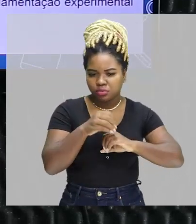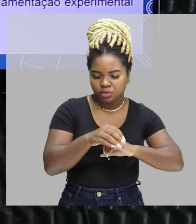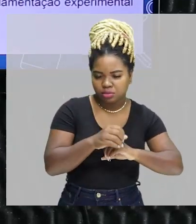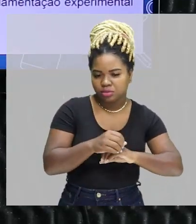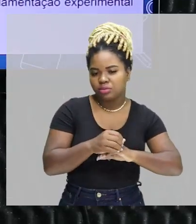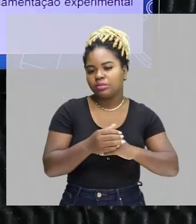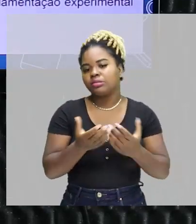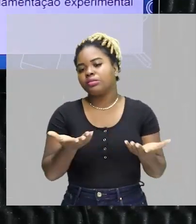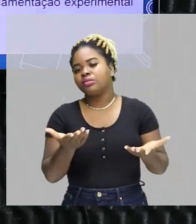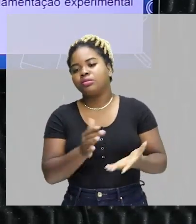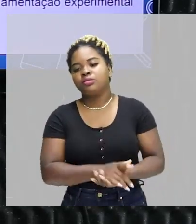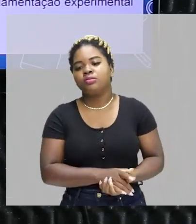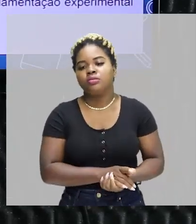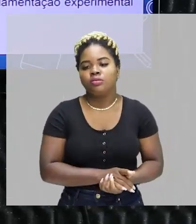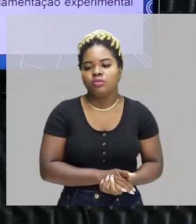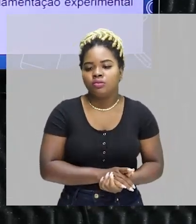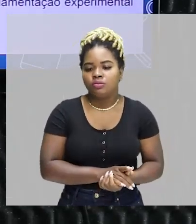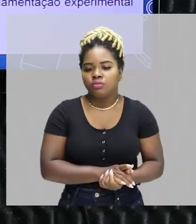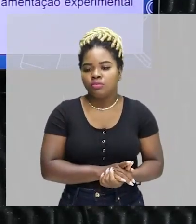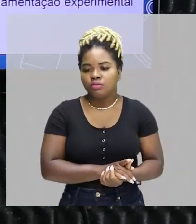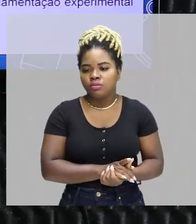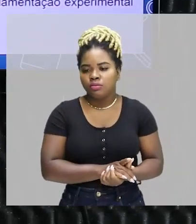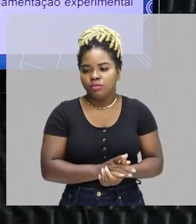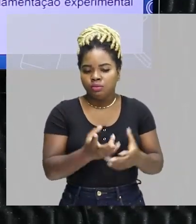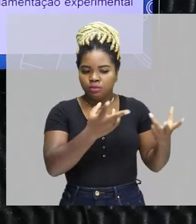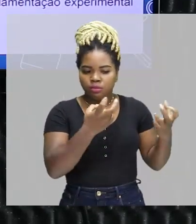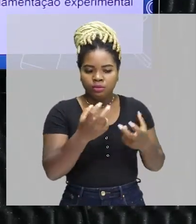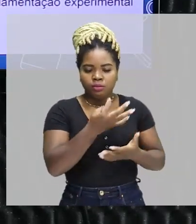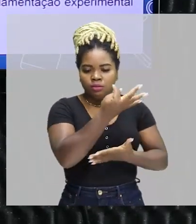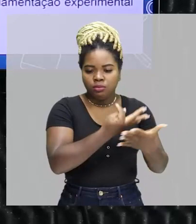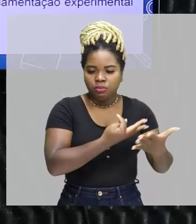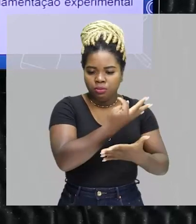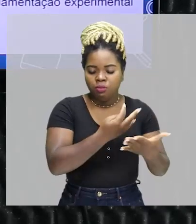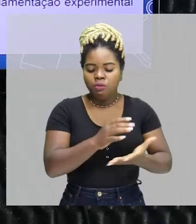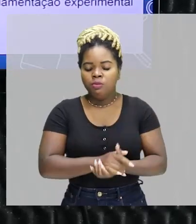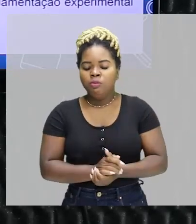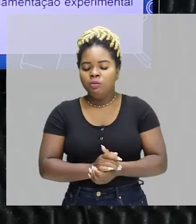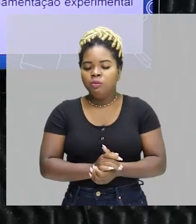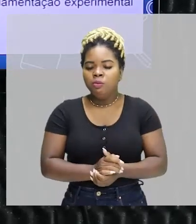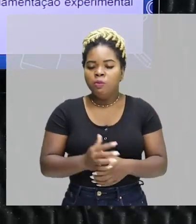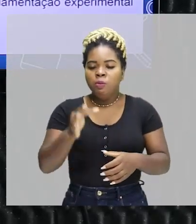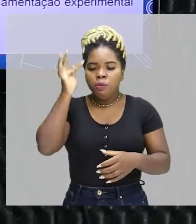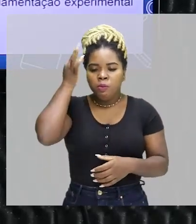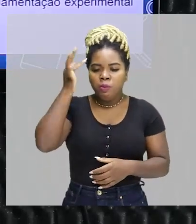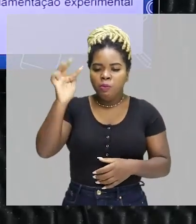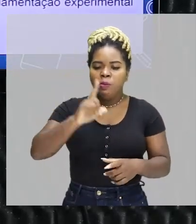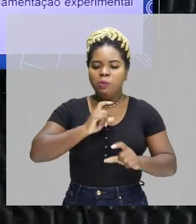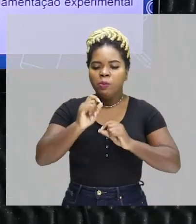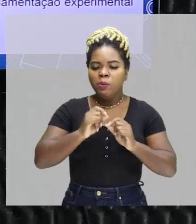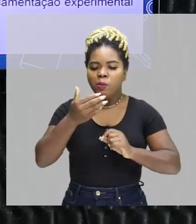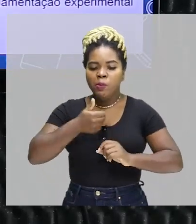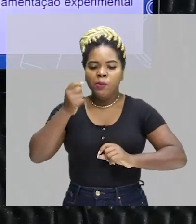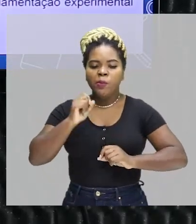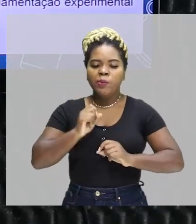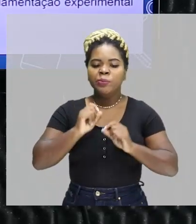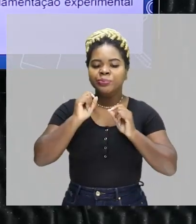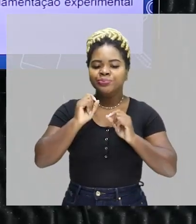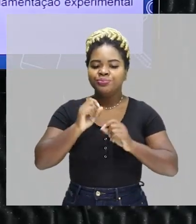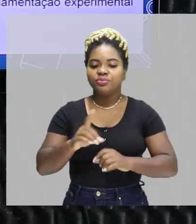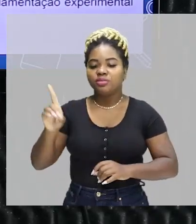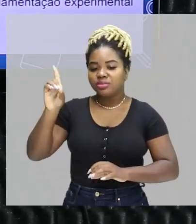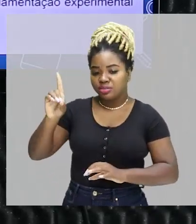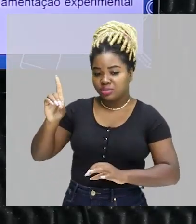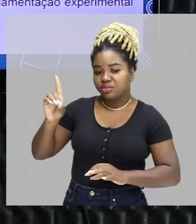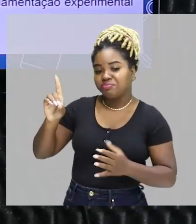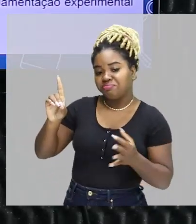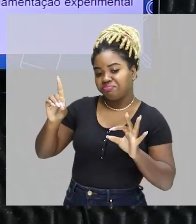de interpretação, amplitude daquilo que a filosofia se propõe, é melhor que os senhores assinalem a letra D